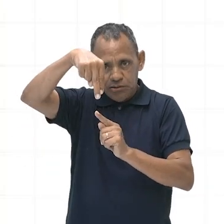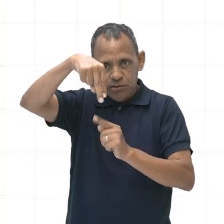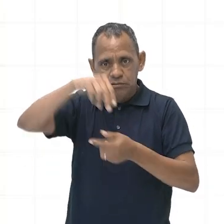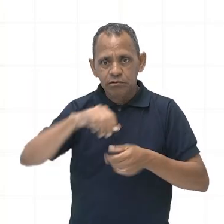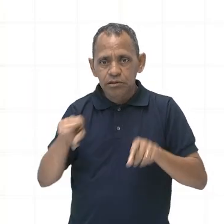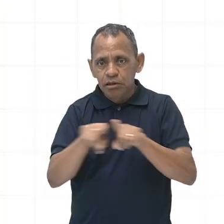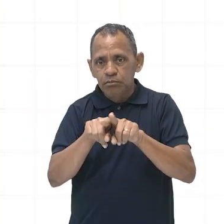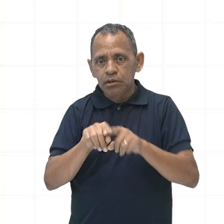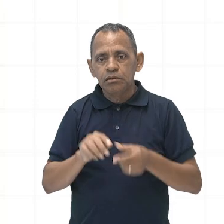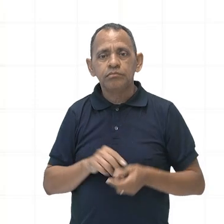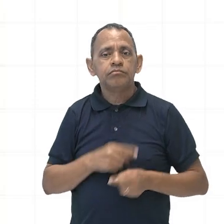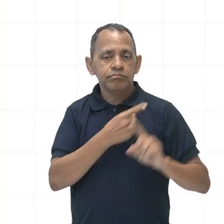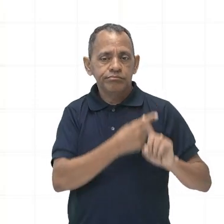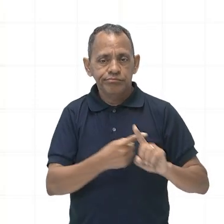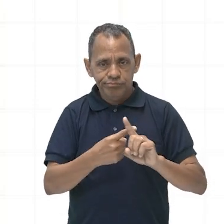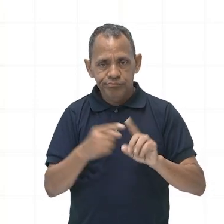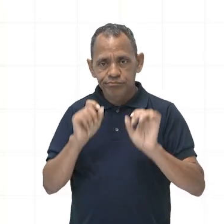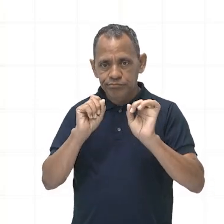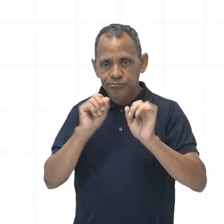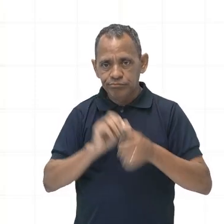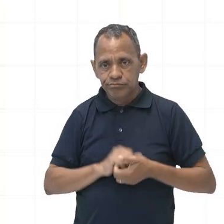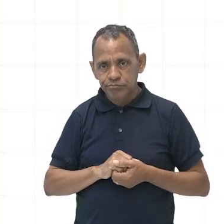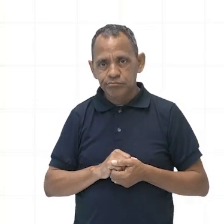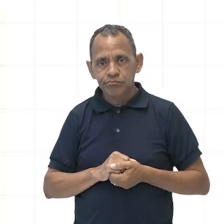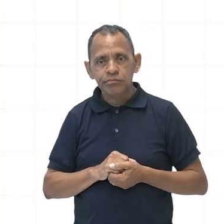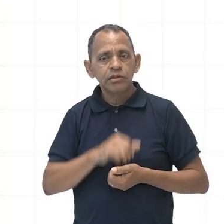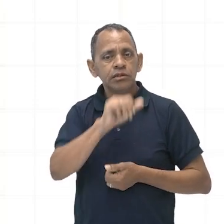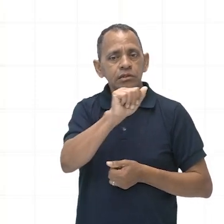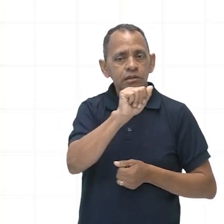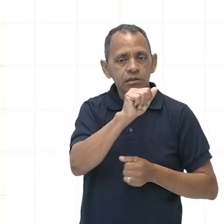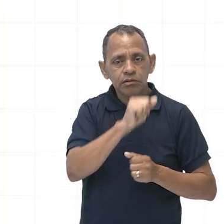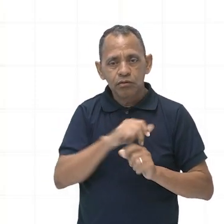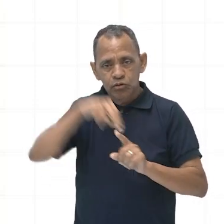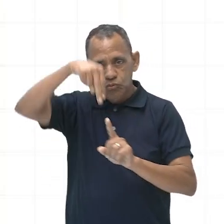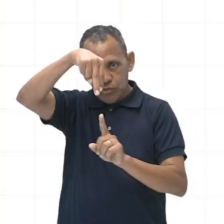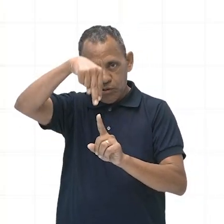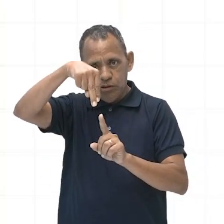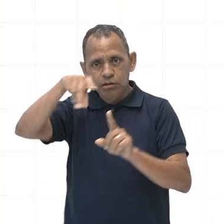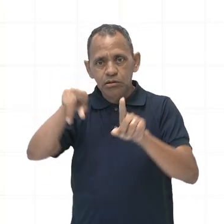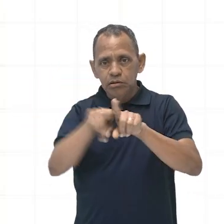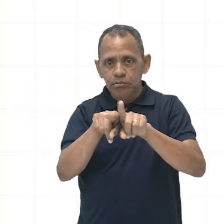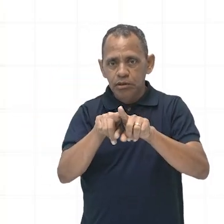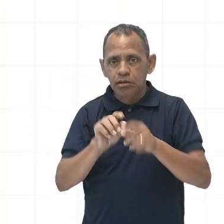seguinte, que vai ser A elevado a M vezes A elevado a